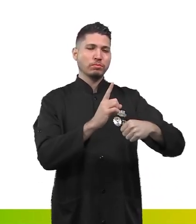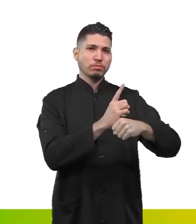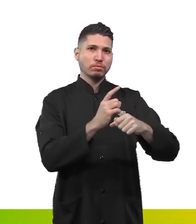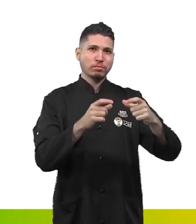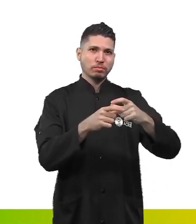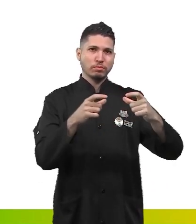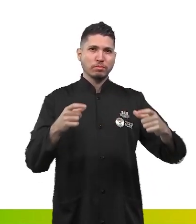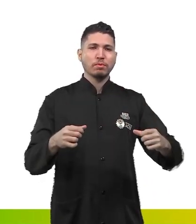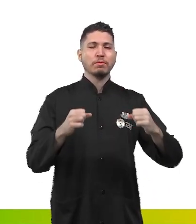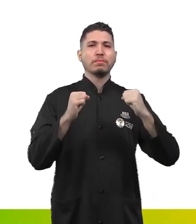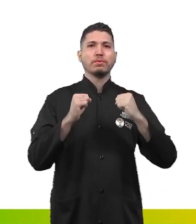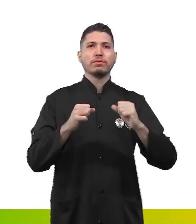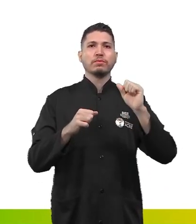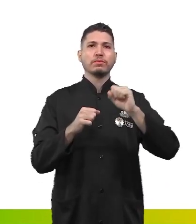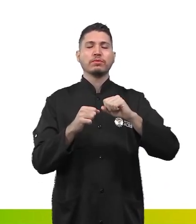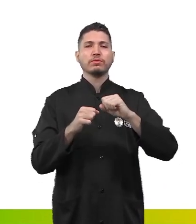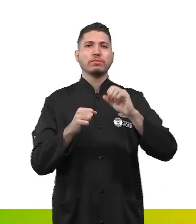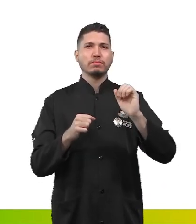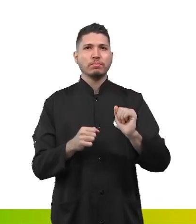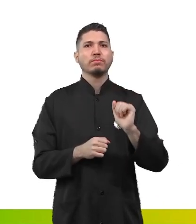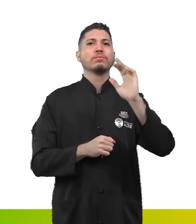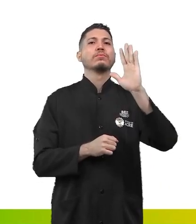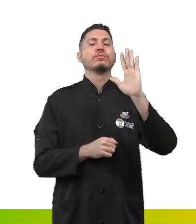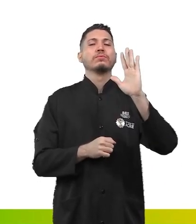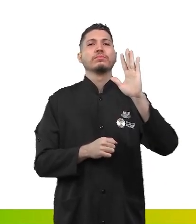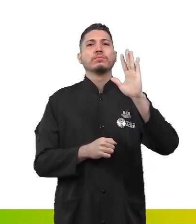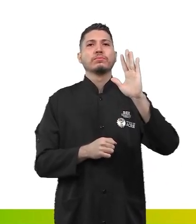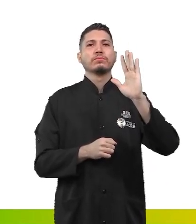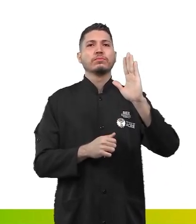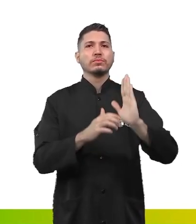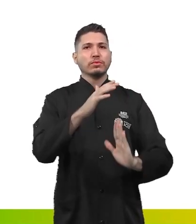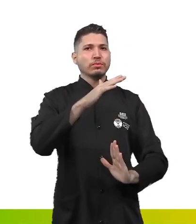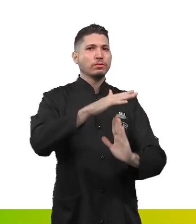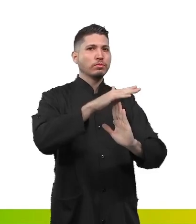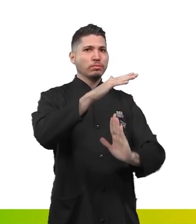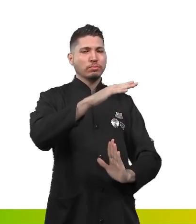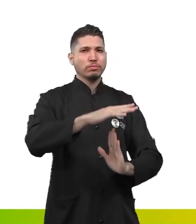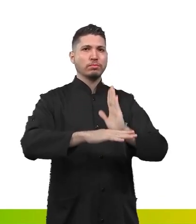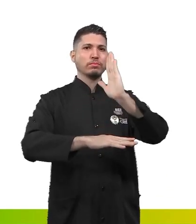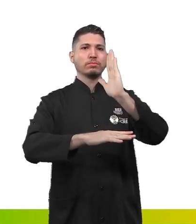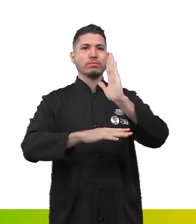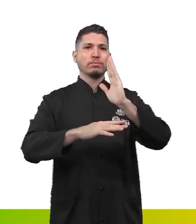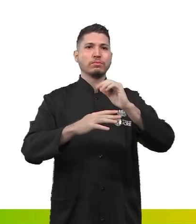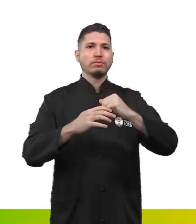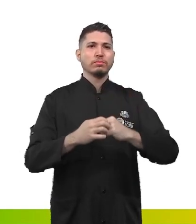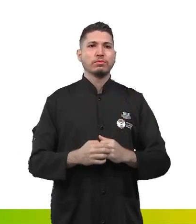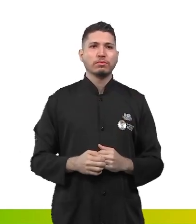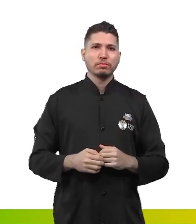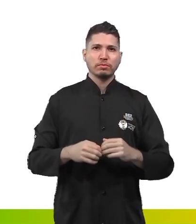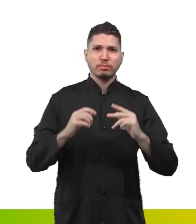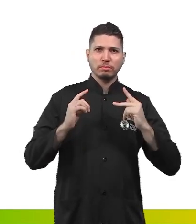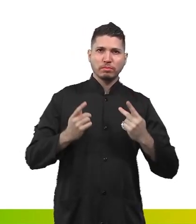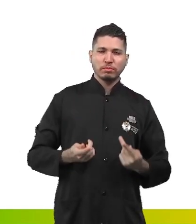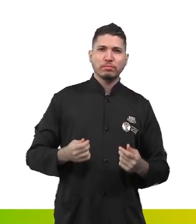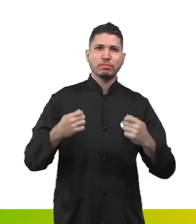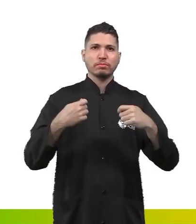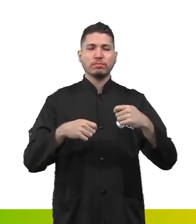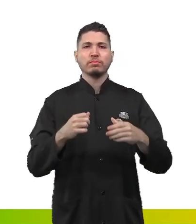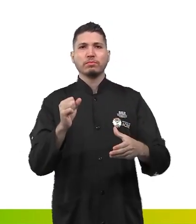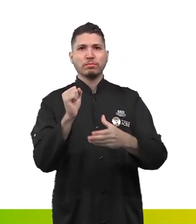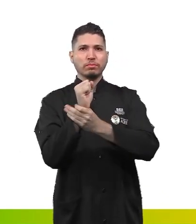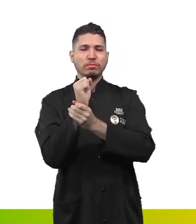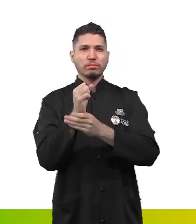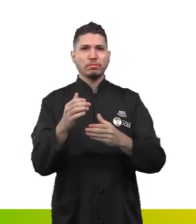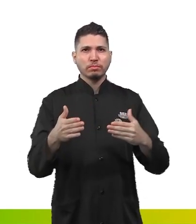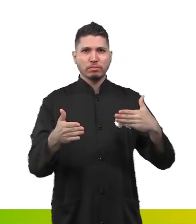Então, preconiza que a liberdade de cada ser humano deve ser assegurada. Ela é limitada